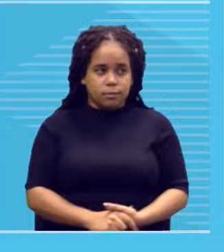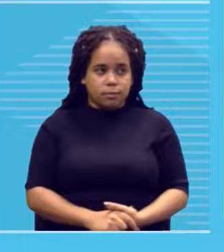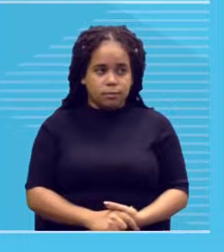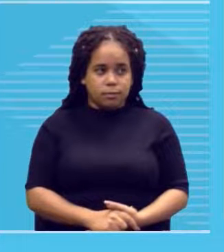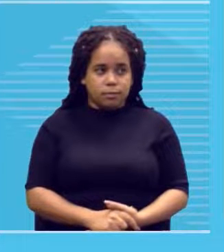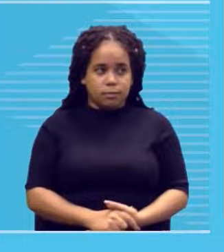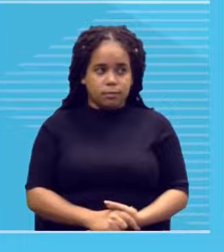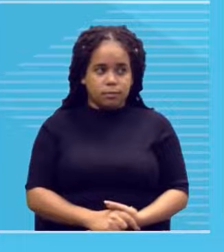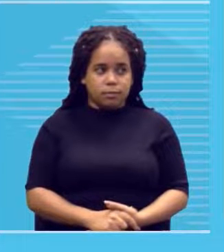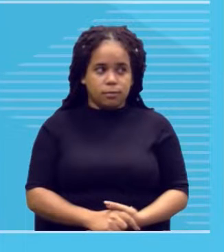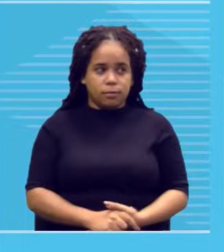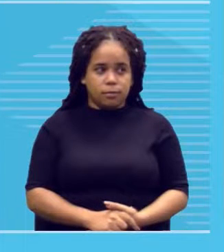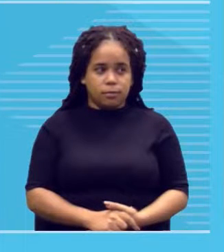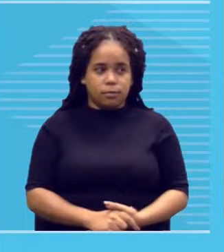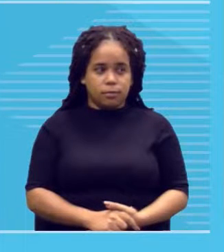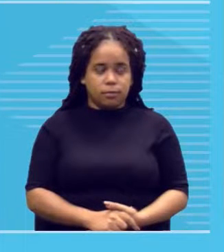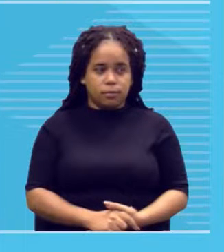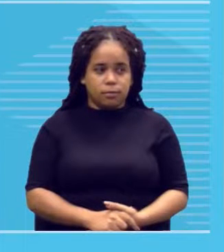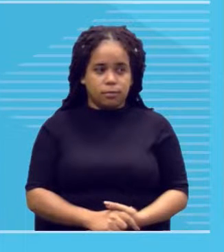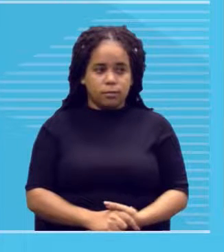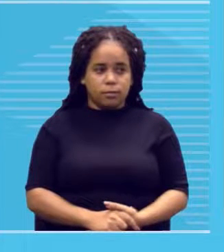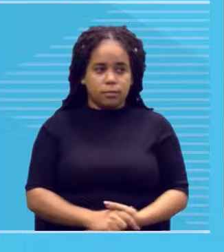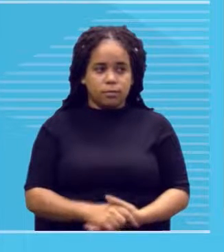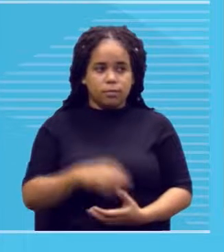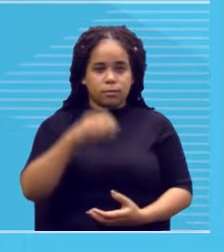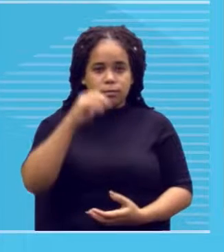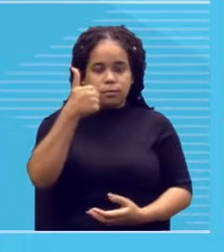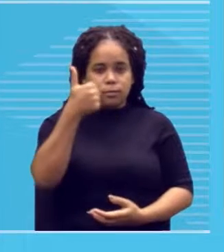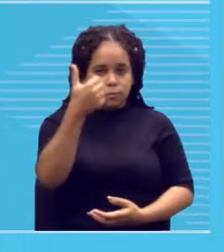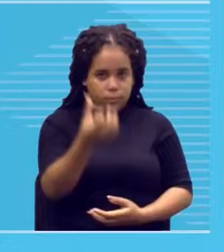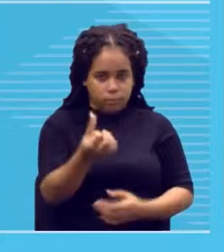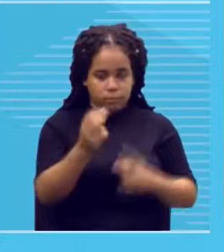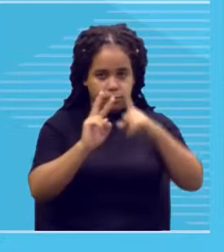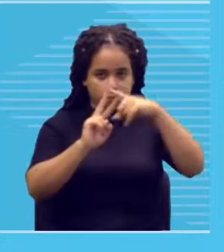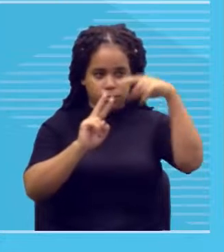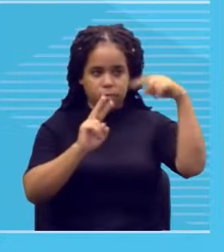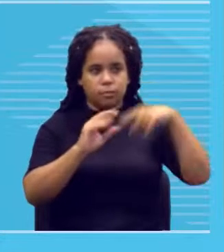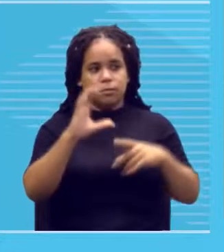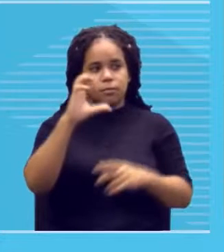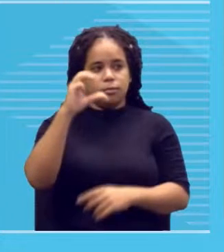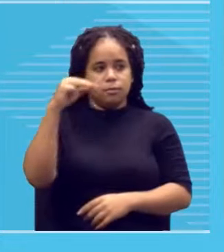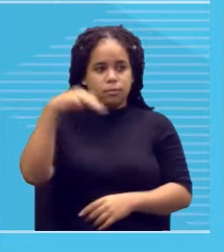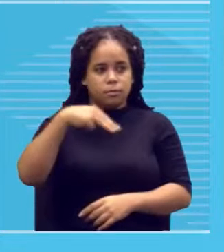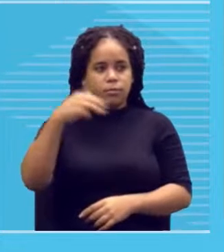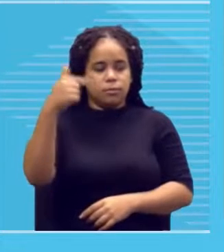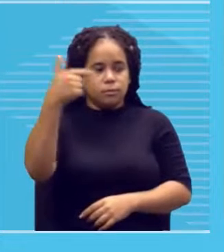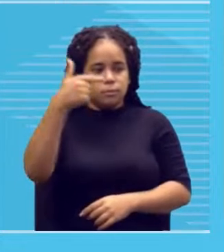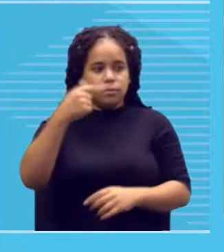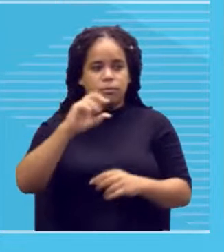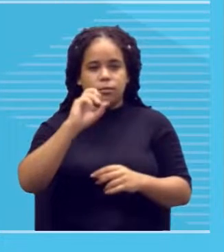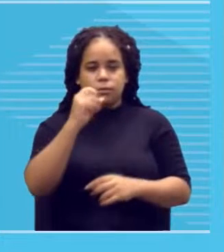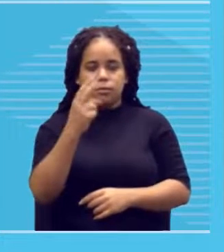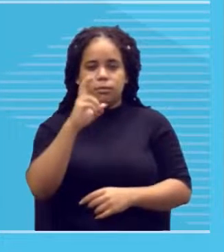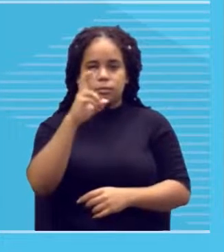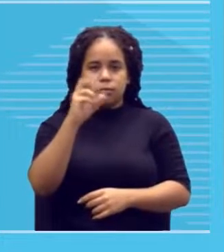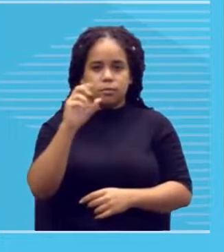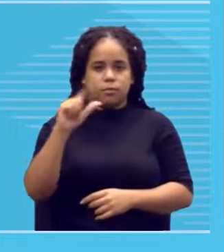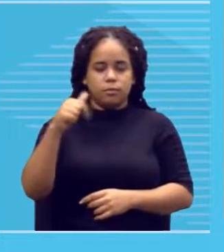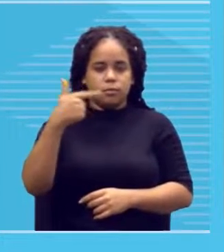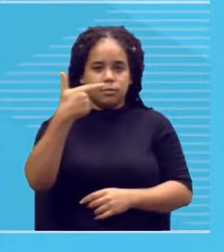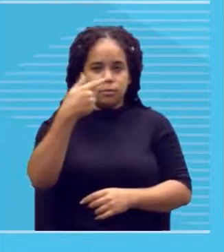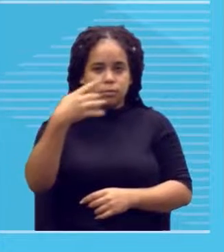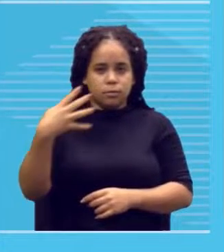aí jovens 16 pi centímetros quadrados ou 50,24 né